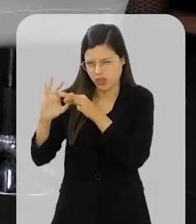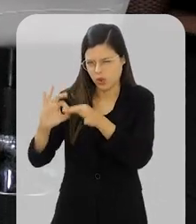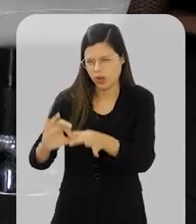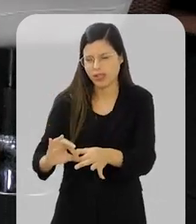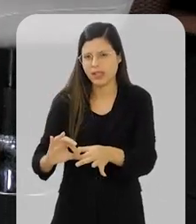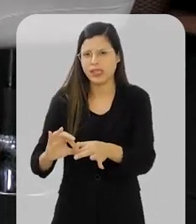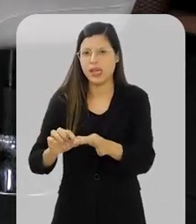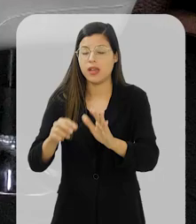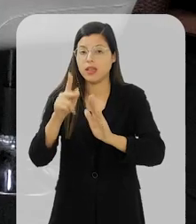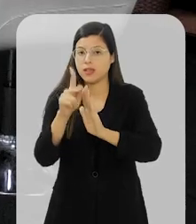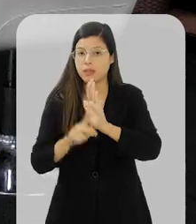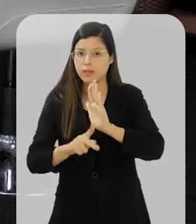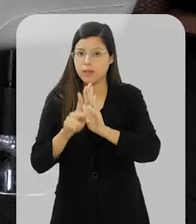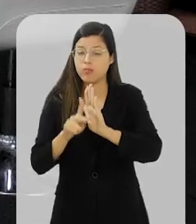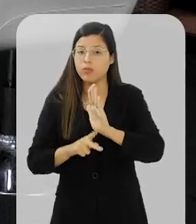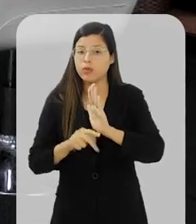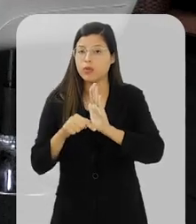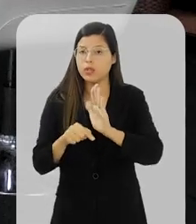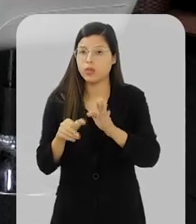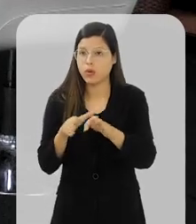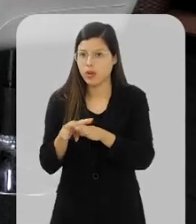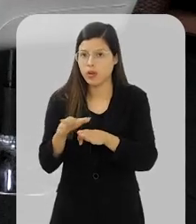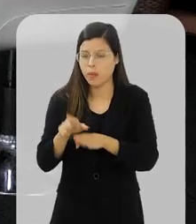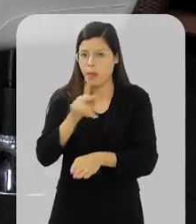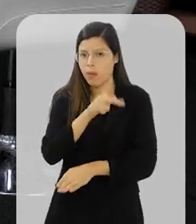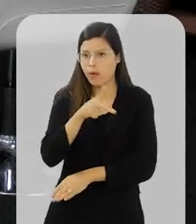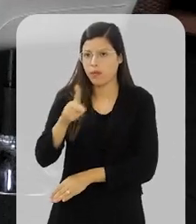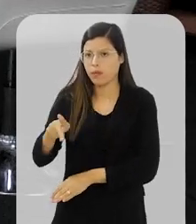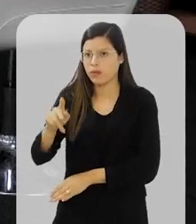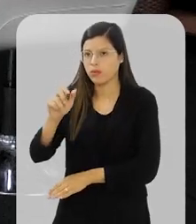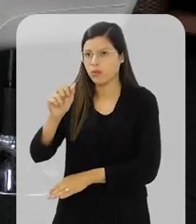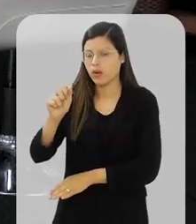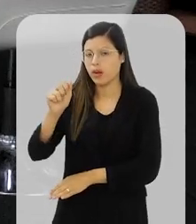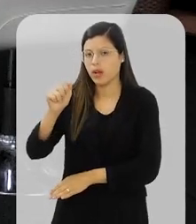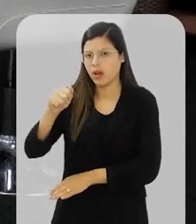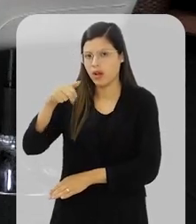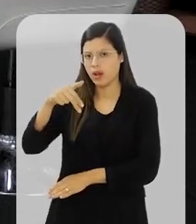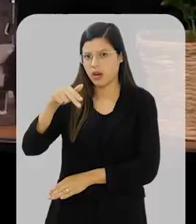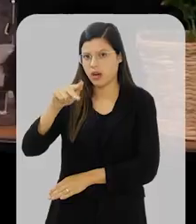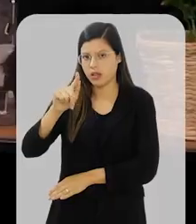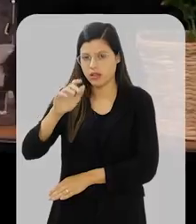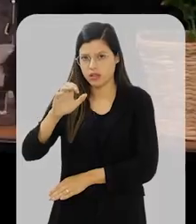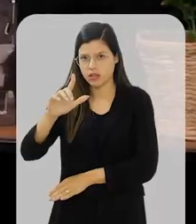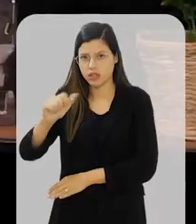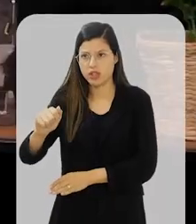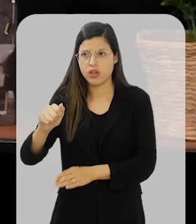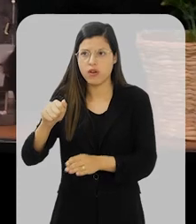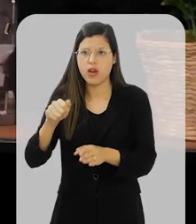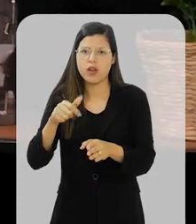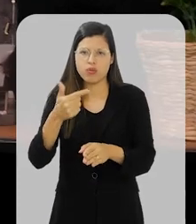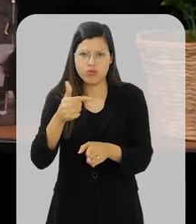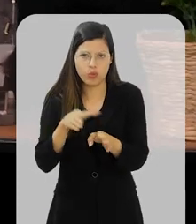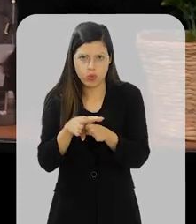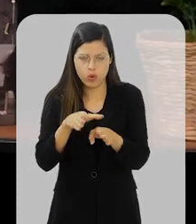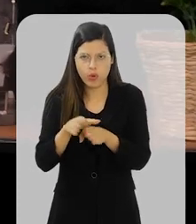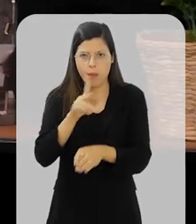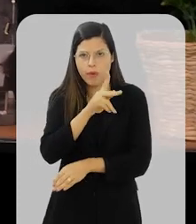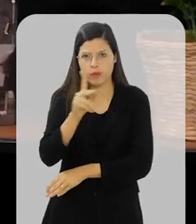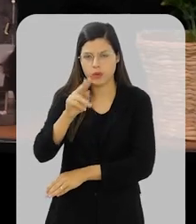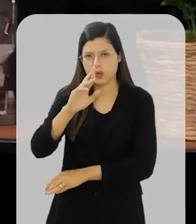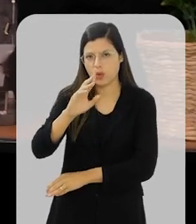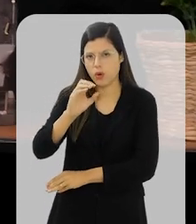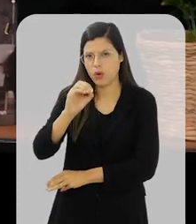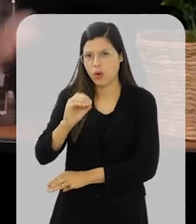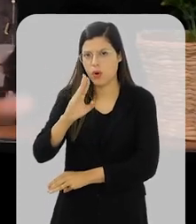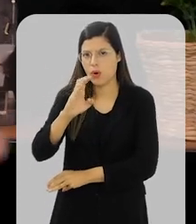né? Esse projeto, ele foi orientado pela professora Ângela de Castro Rezende, né? E o coorientador foi o professor Roberto Soares de